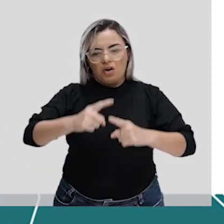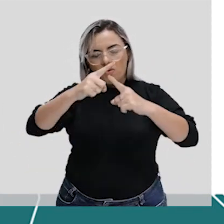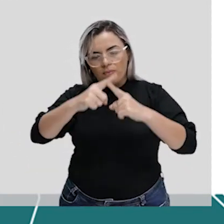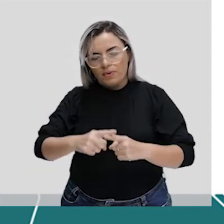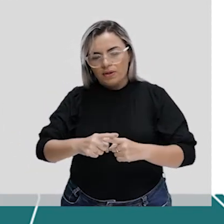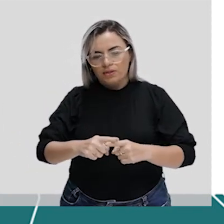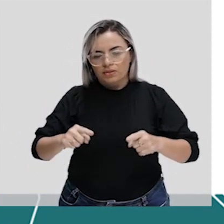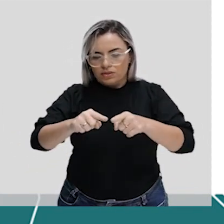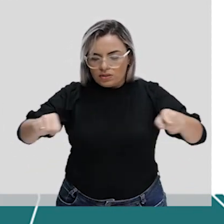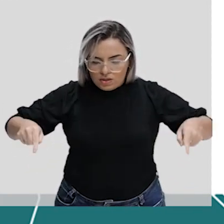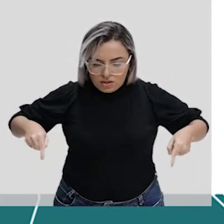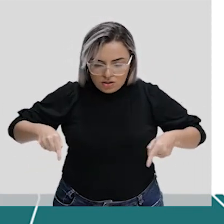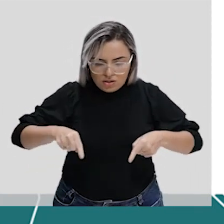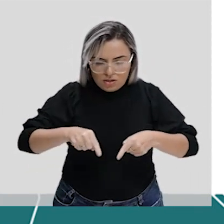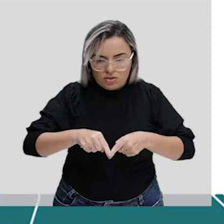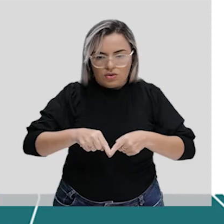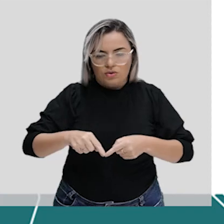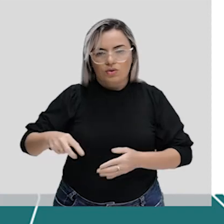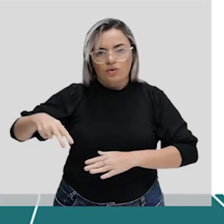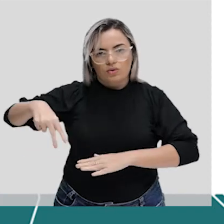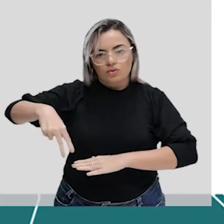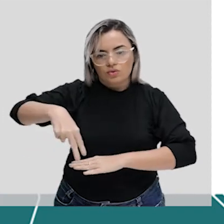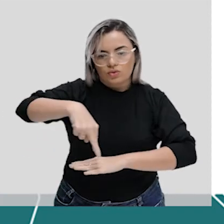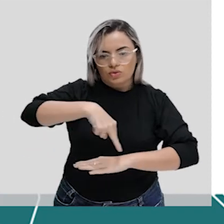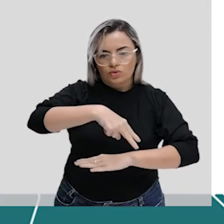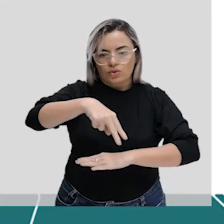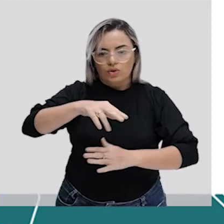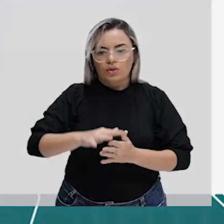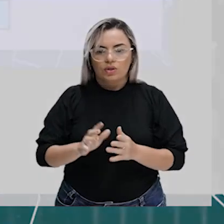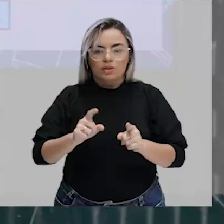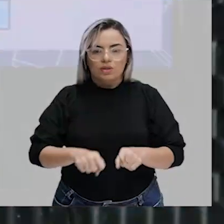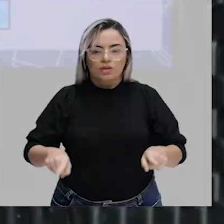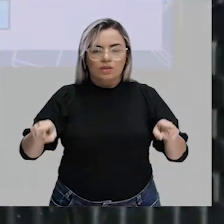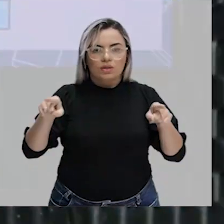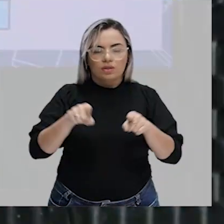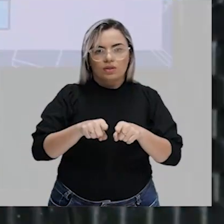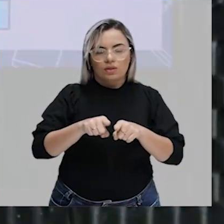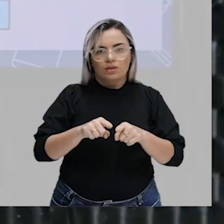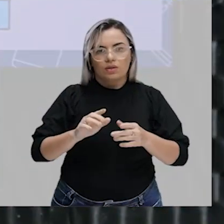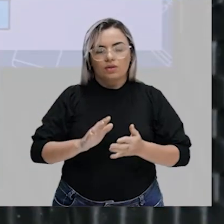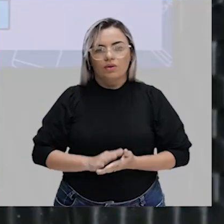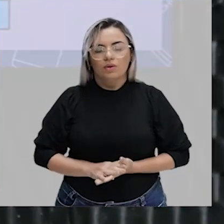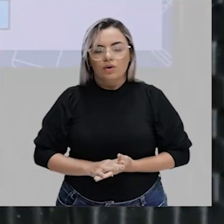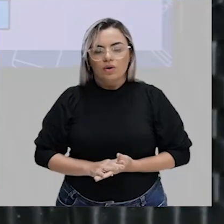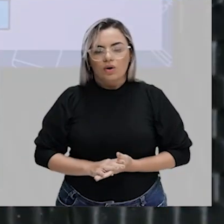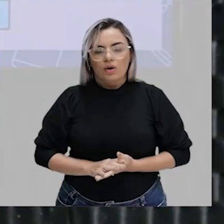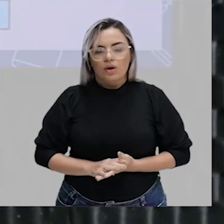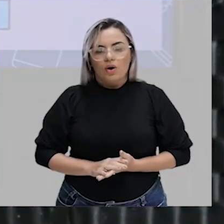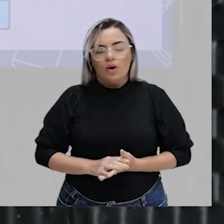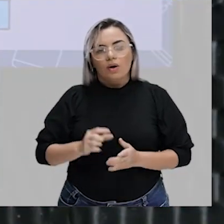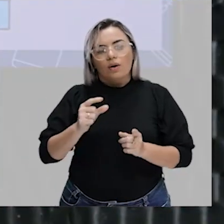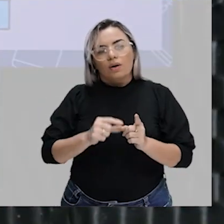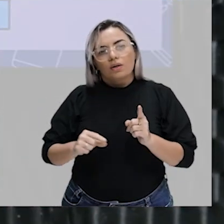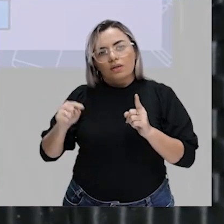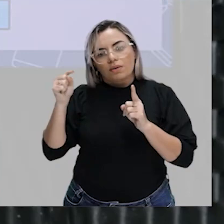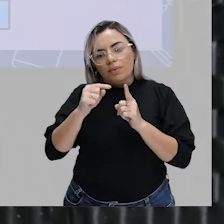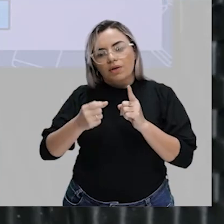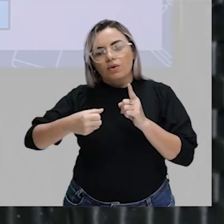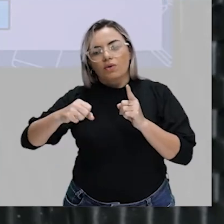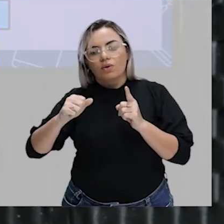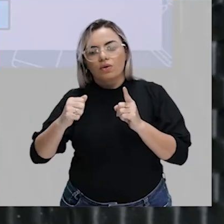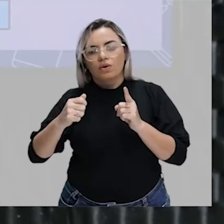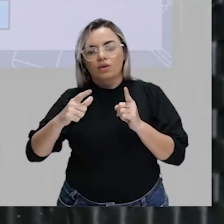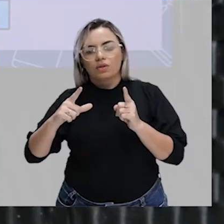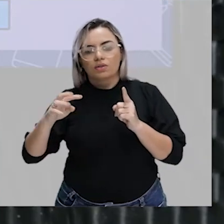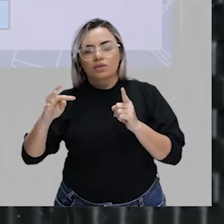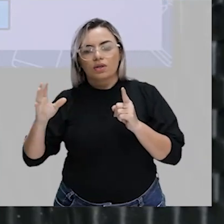o salto sobre o cavalo. O salto sobre o cavalo é um aparelho que está tanto para os homens quanto para as mulheres.